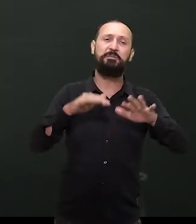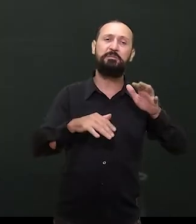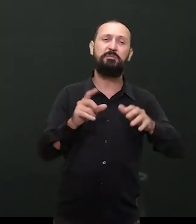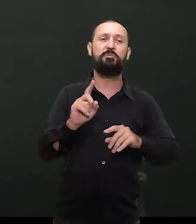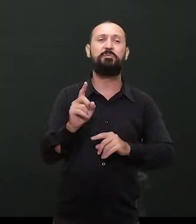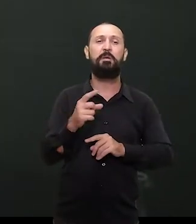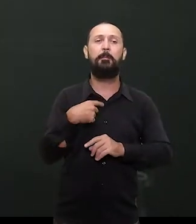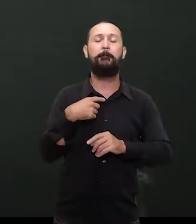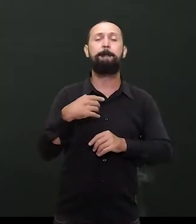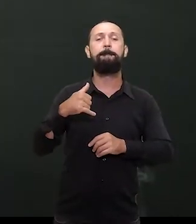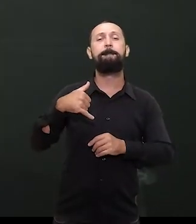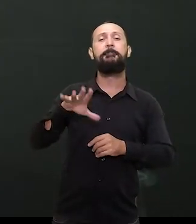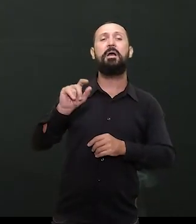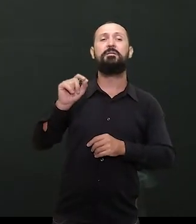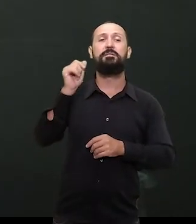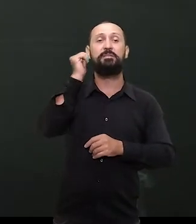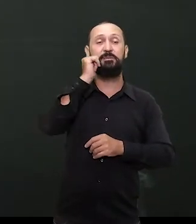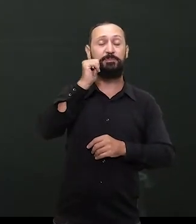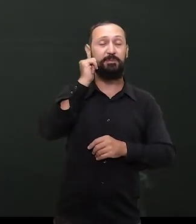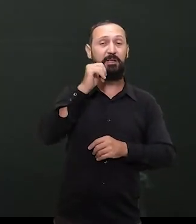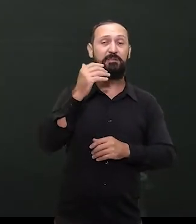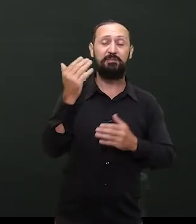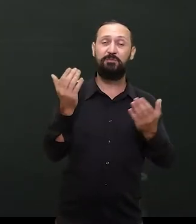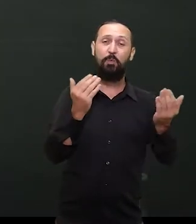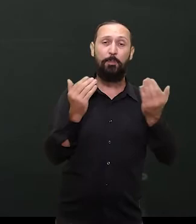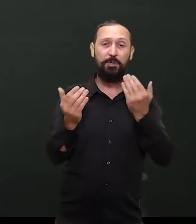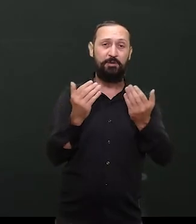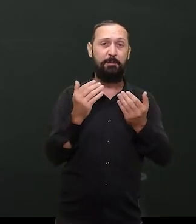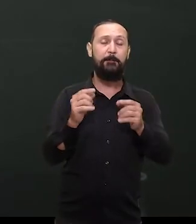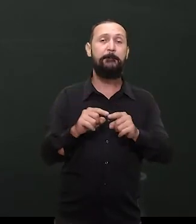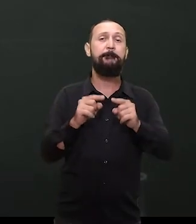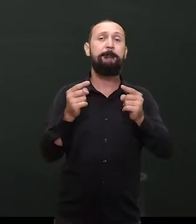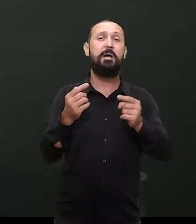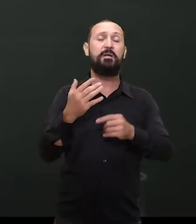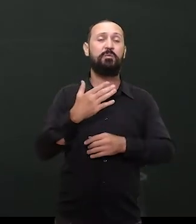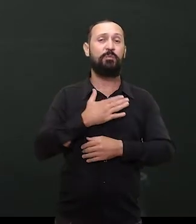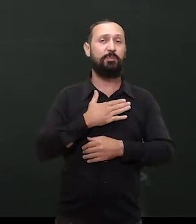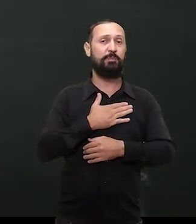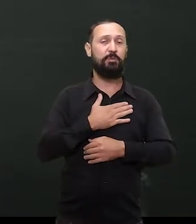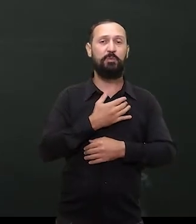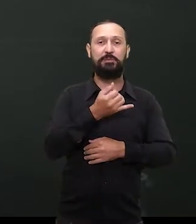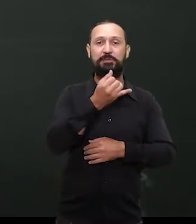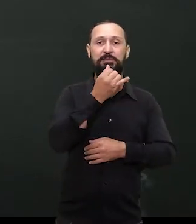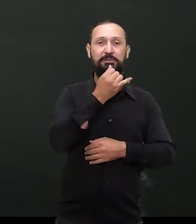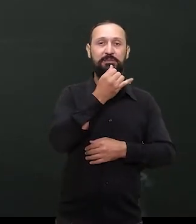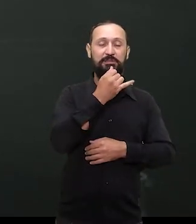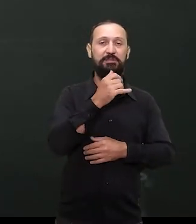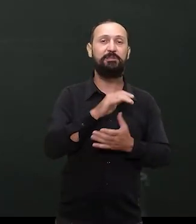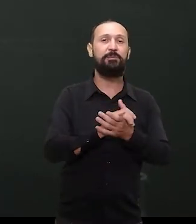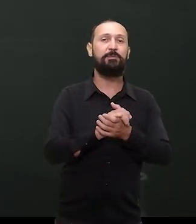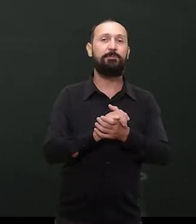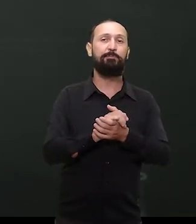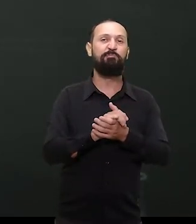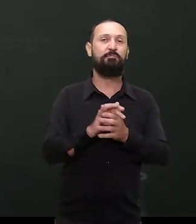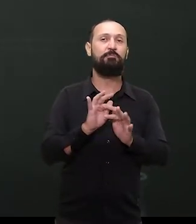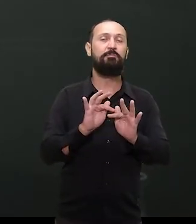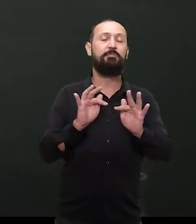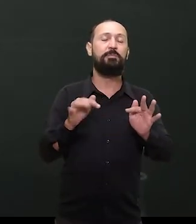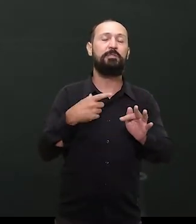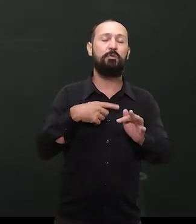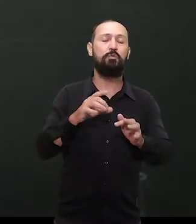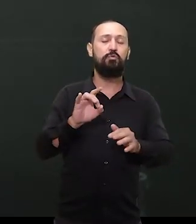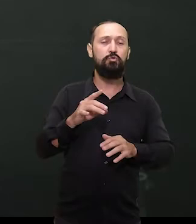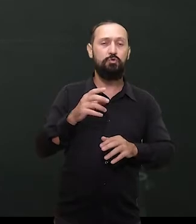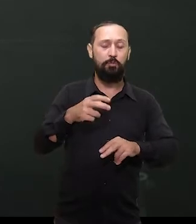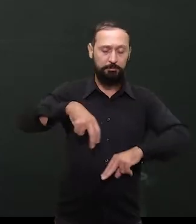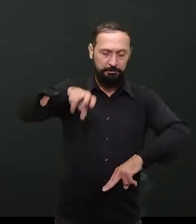parâmetro para a grande maioria das mulheres mas no meu caso eu simplesmente